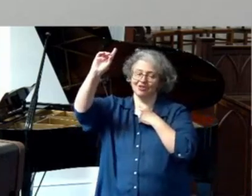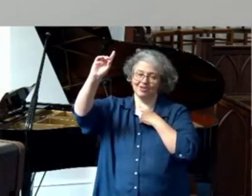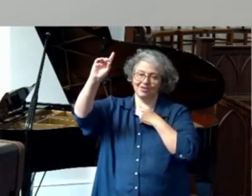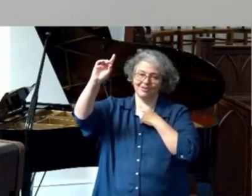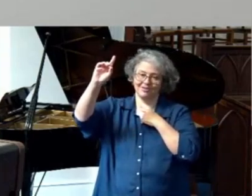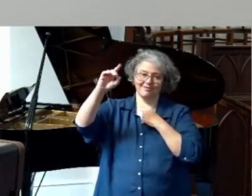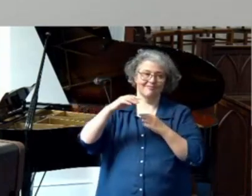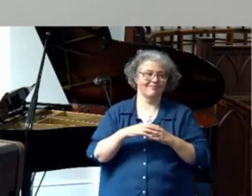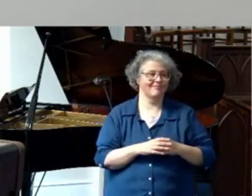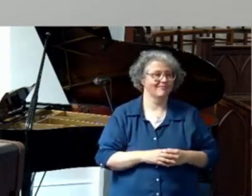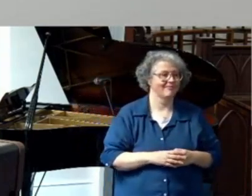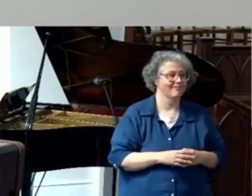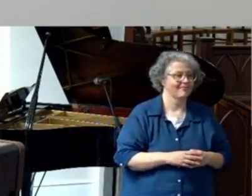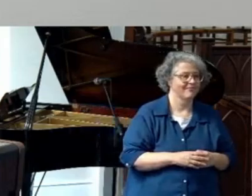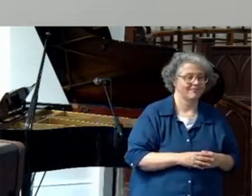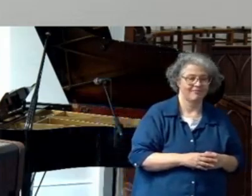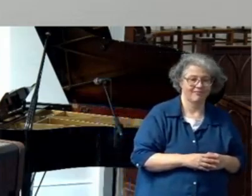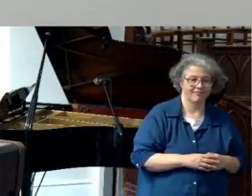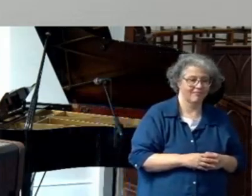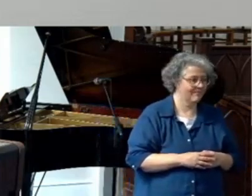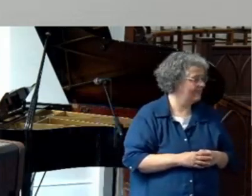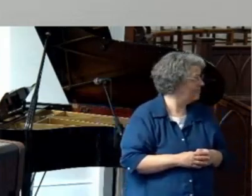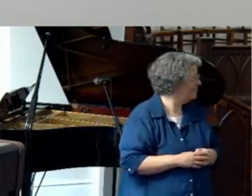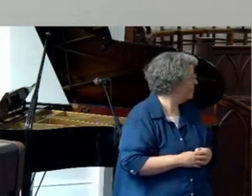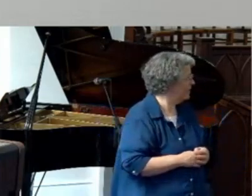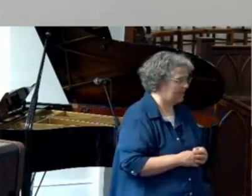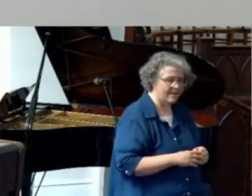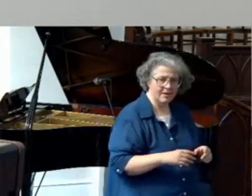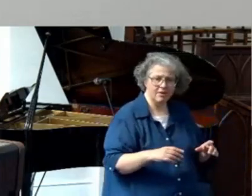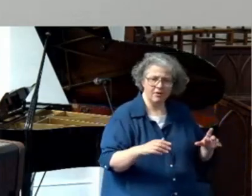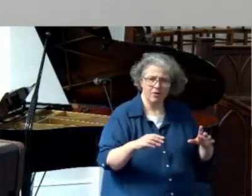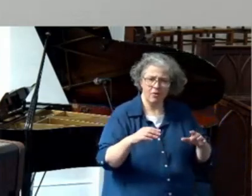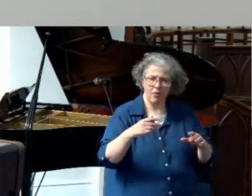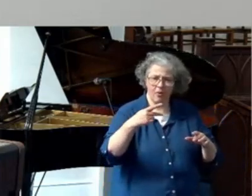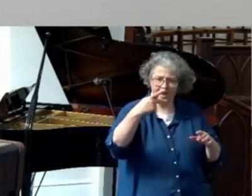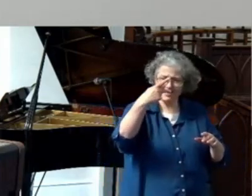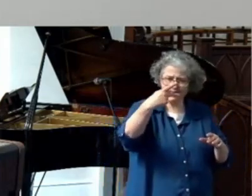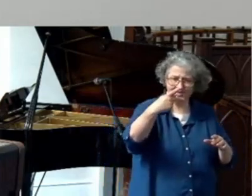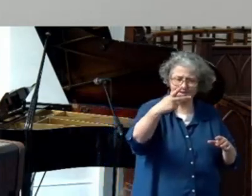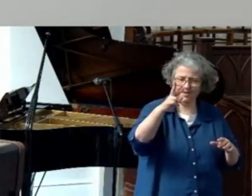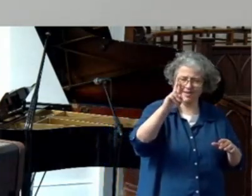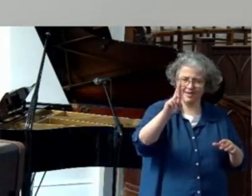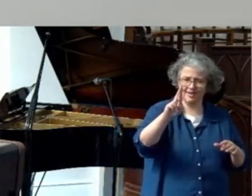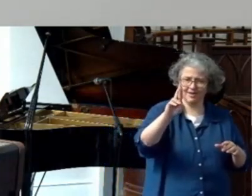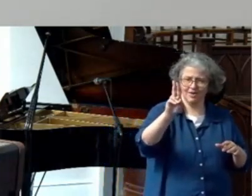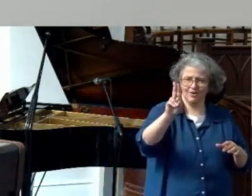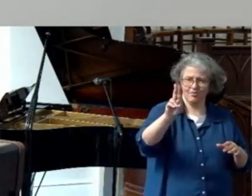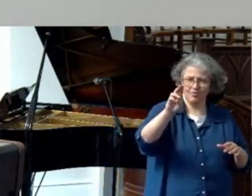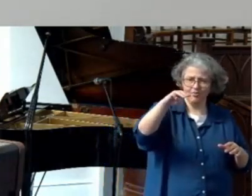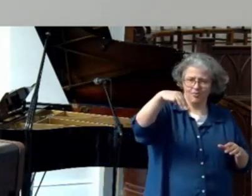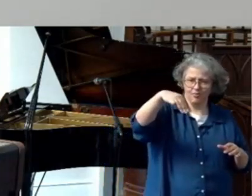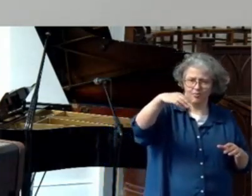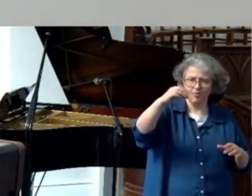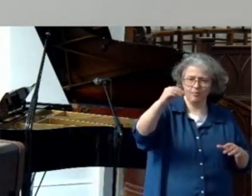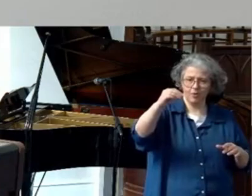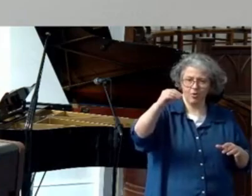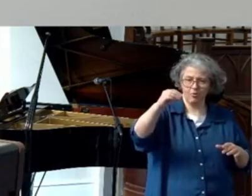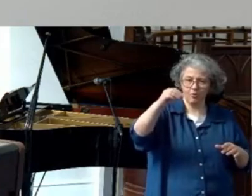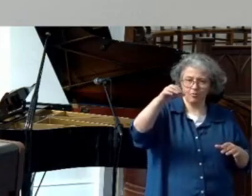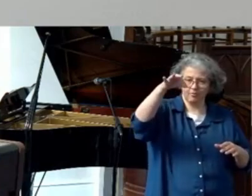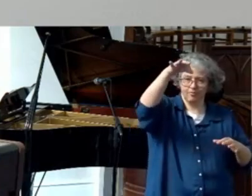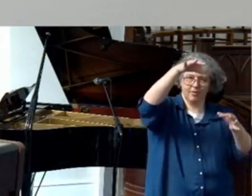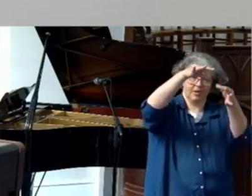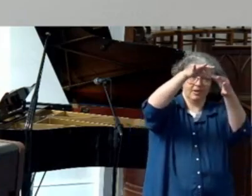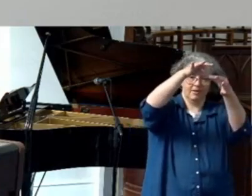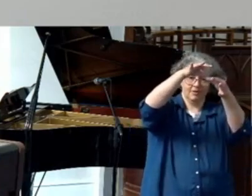púlpito. Se eu colocasse o prumo aqui, eu imagino que todos saibam o que é um prumo. Prumo é um peso embaixo com um fio em cima que você segura